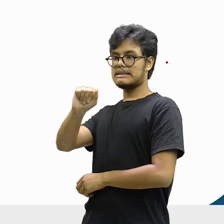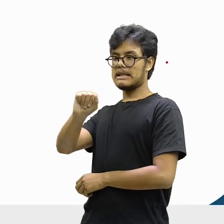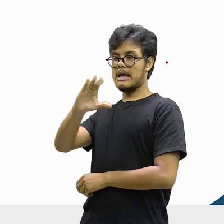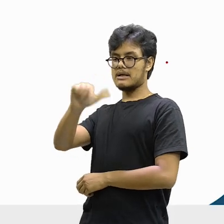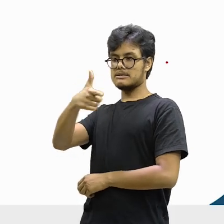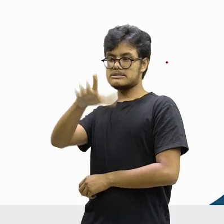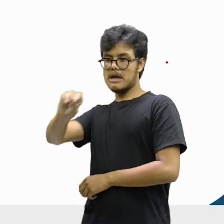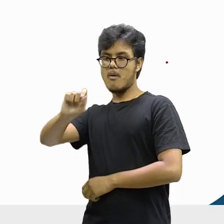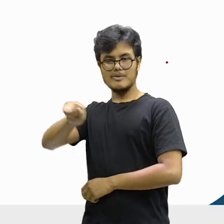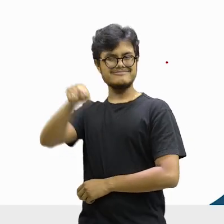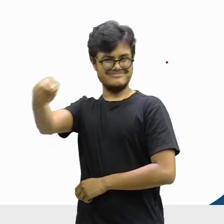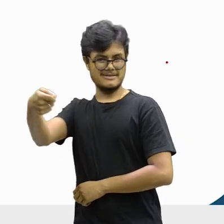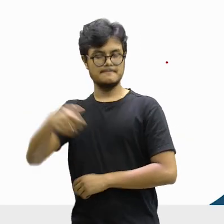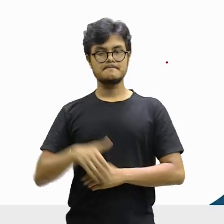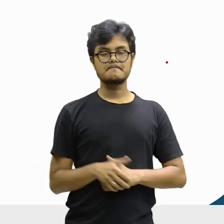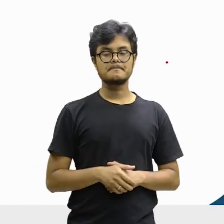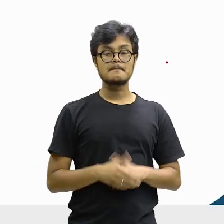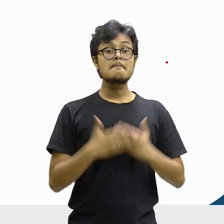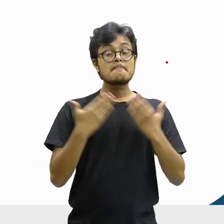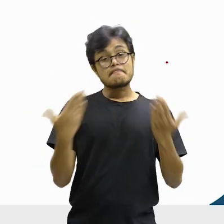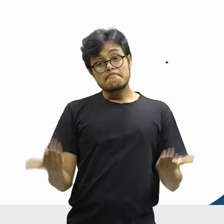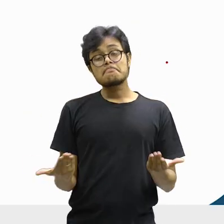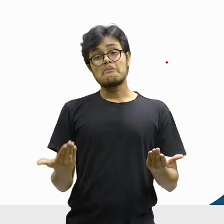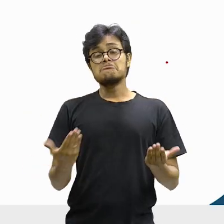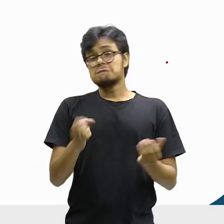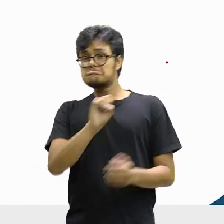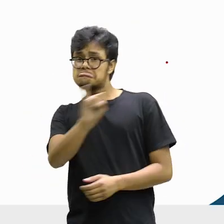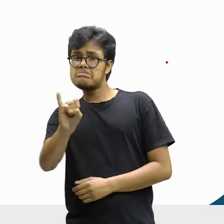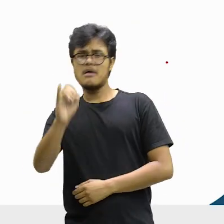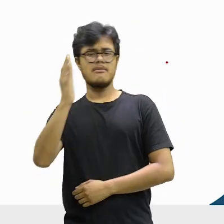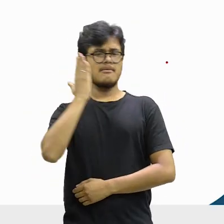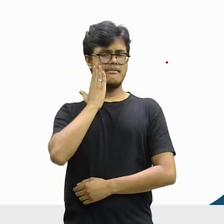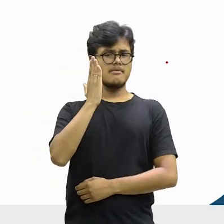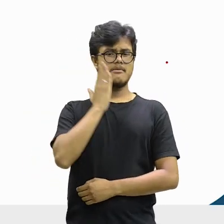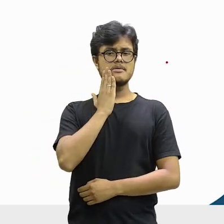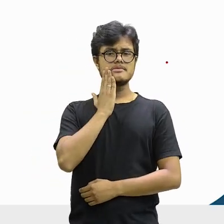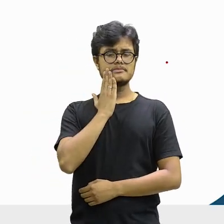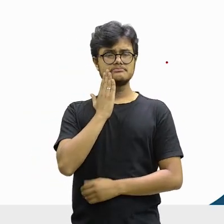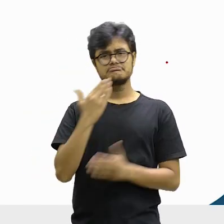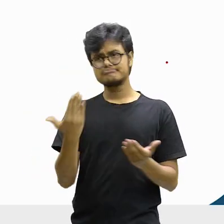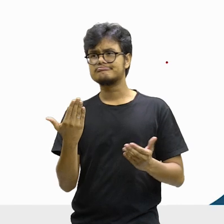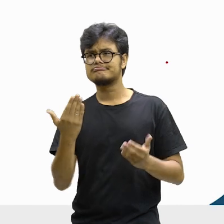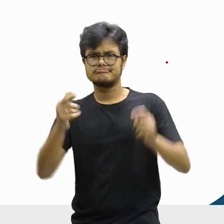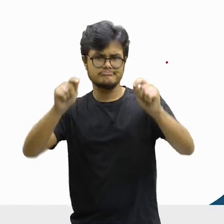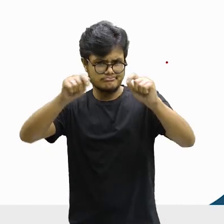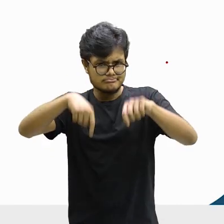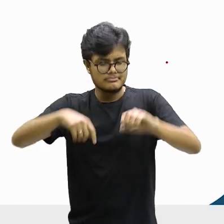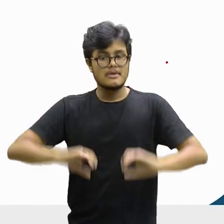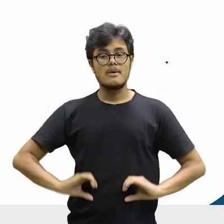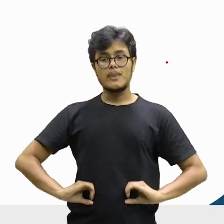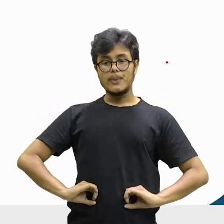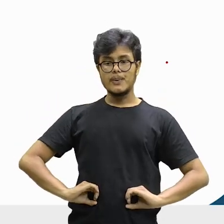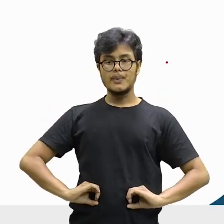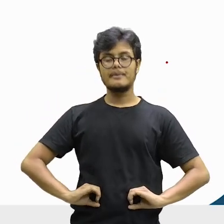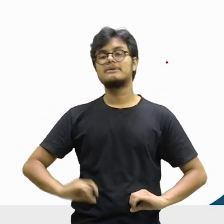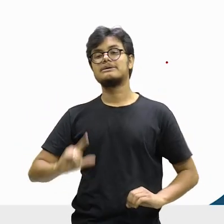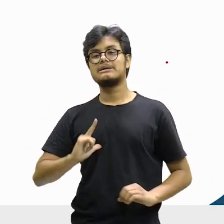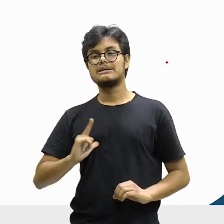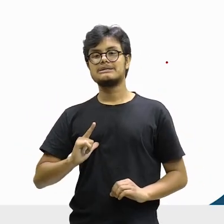de nidação. Quando esse indivíduo ele nida, quando ele fixa no útero, começa a formação dos